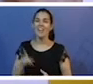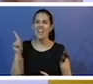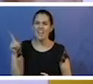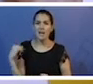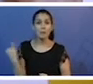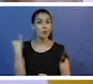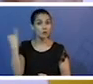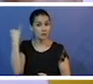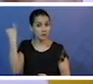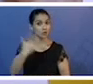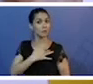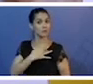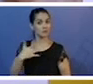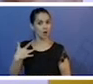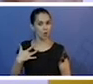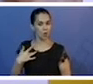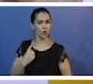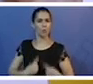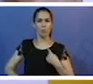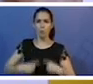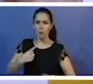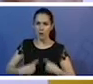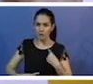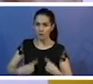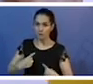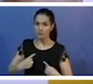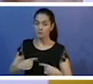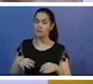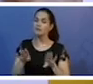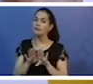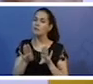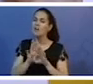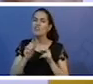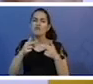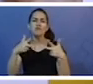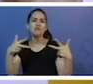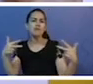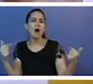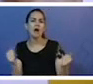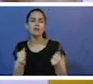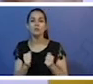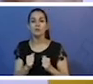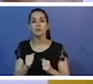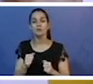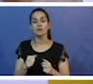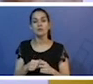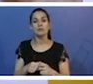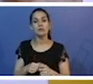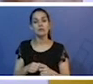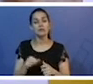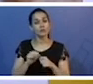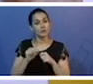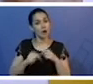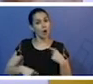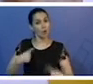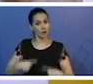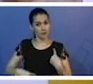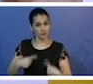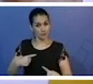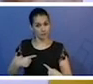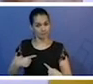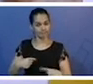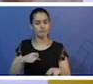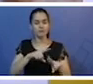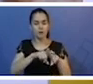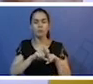para o funcionamento do nosso organismo e também para diversas funções que o organismo desempenha. Por isso, nosso